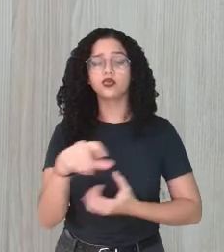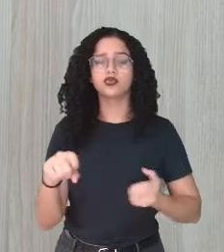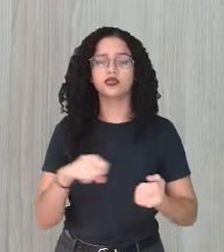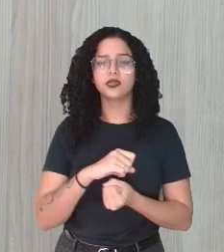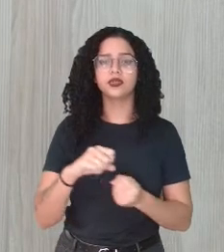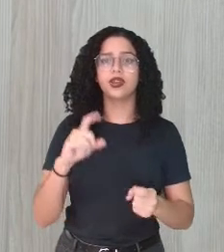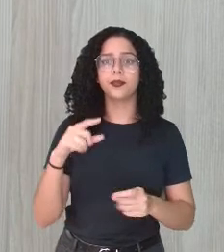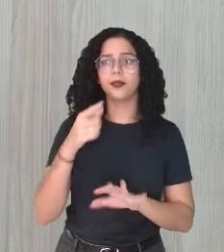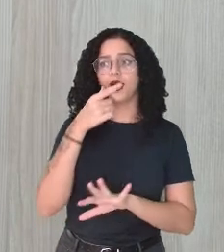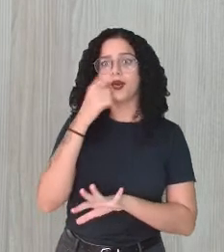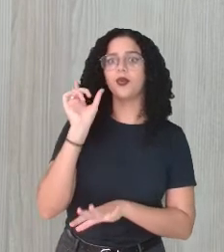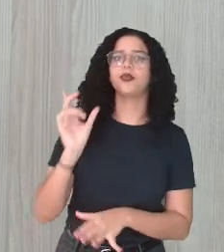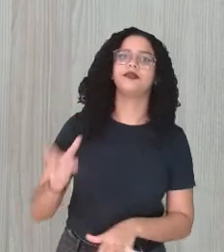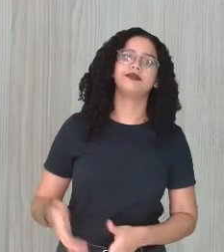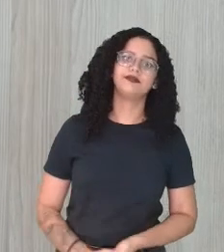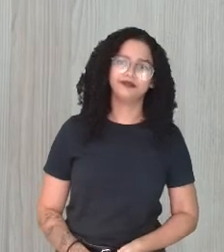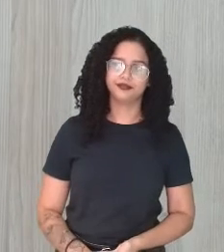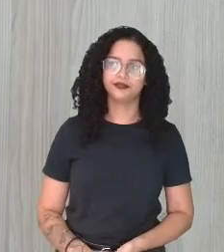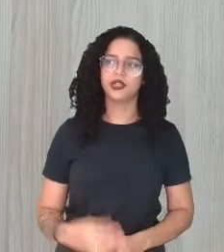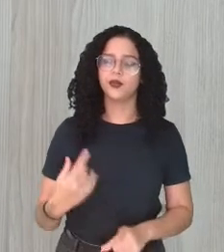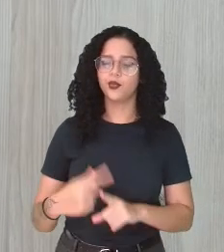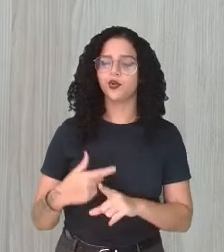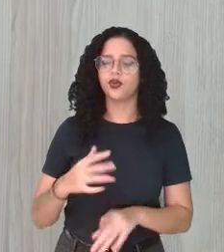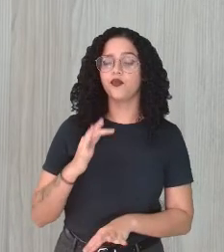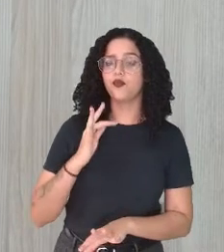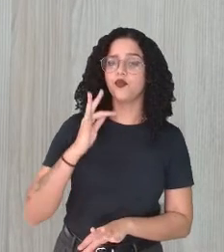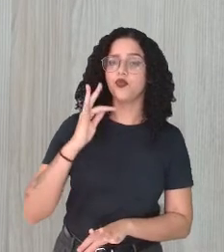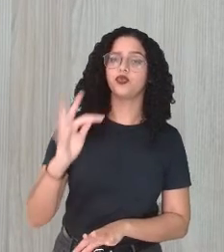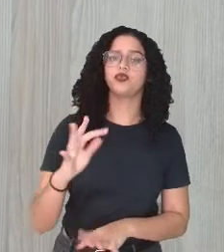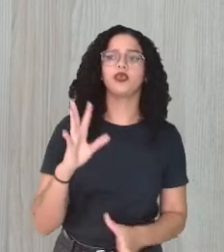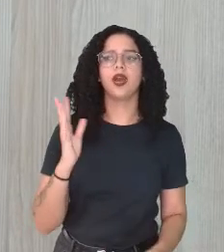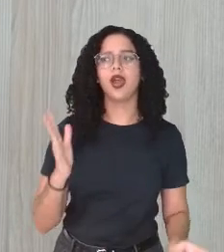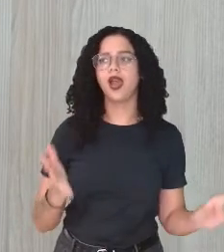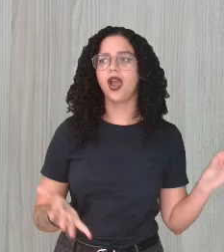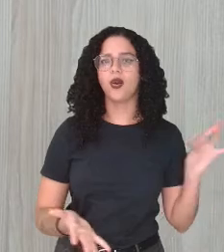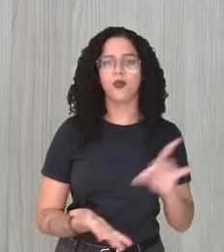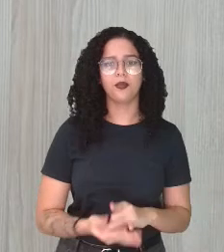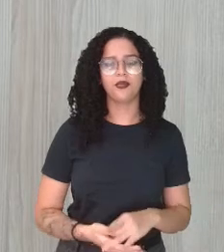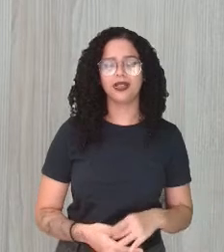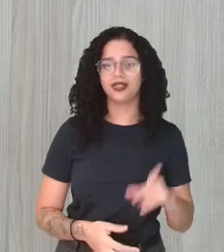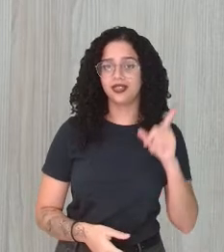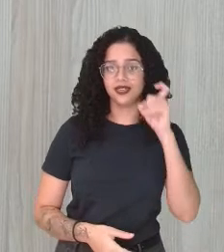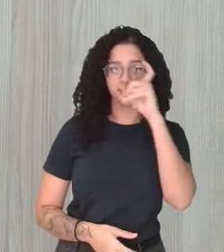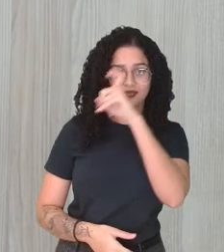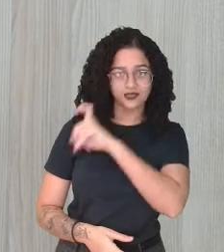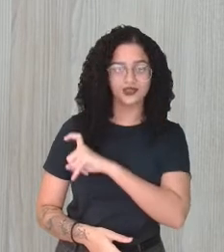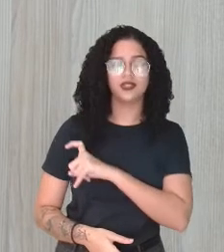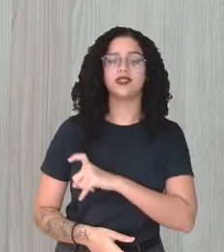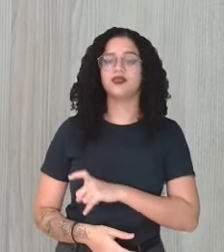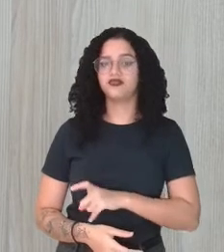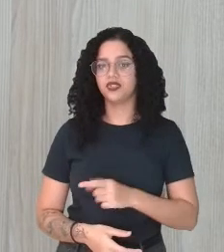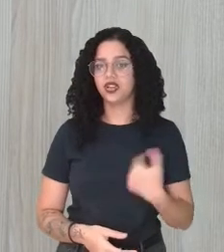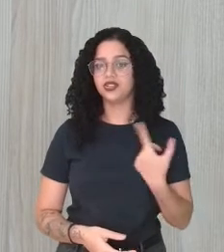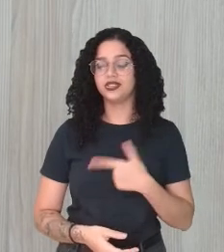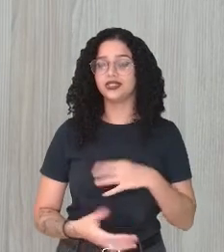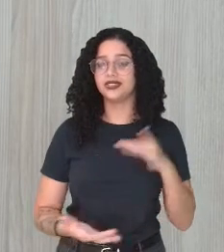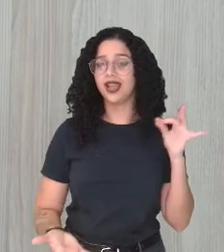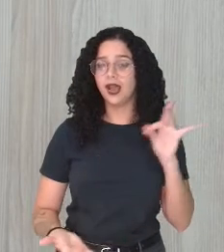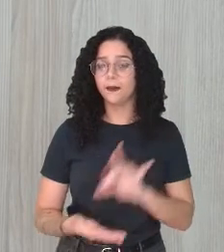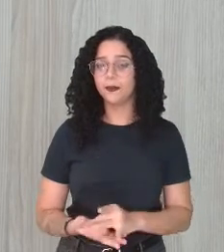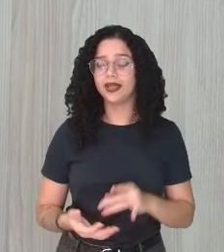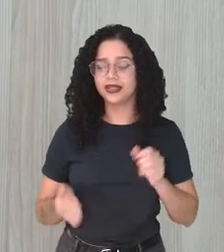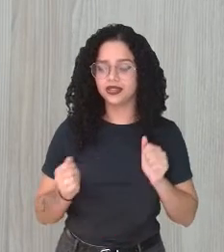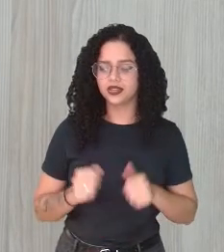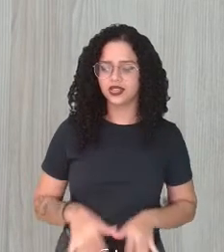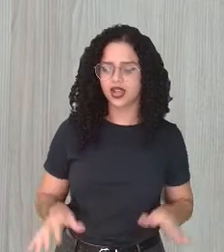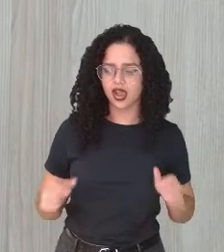para ontem, né? Porque o nosso futuro aí realmente está comprometido. A gente está, de fato, né,